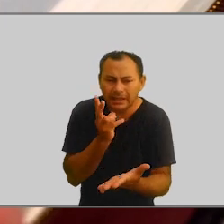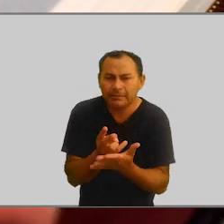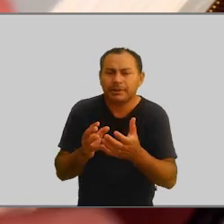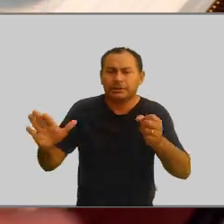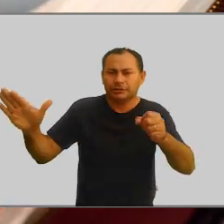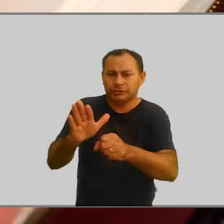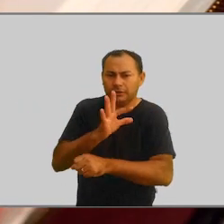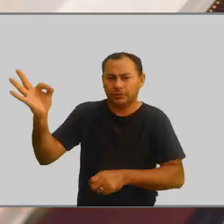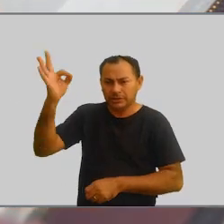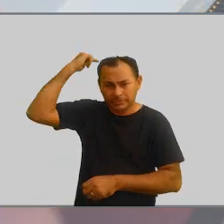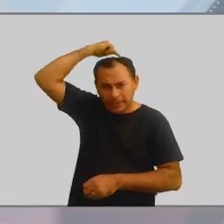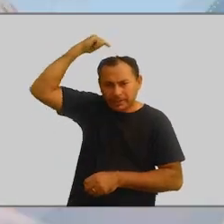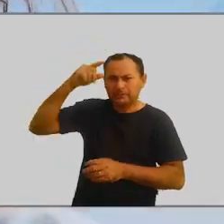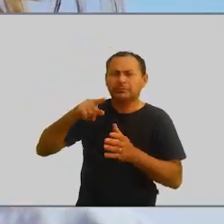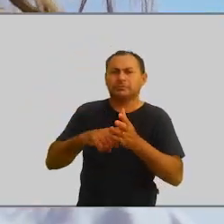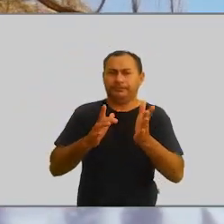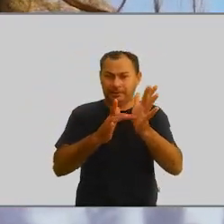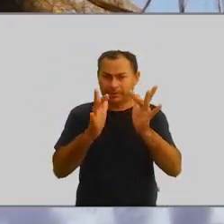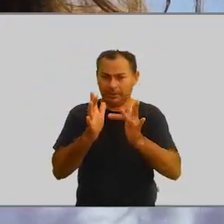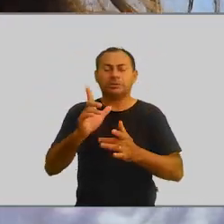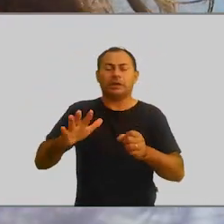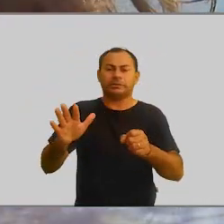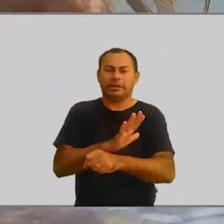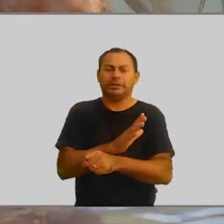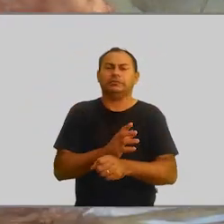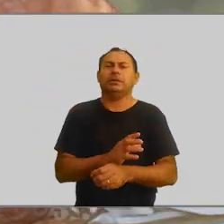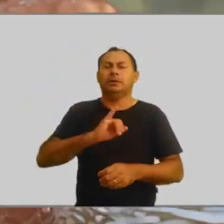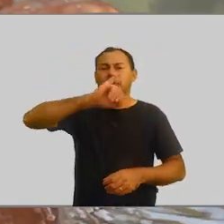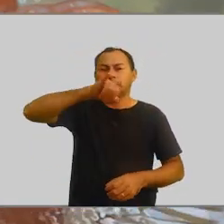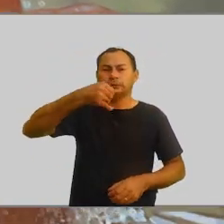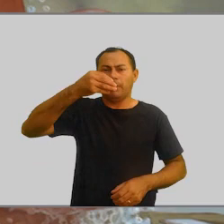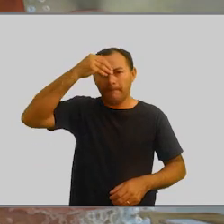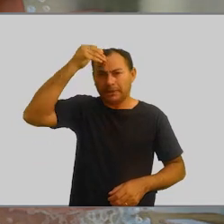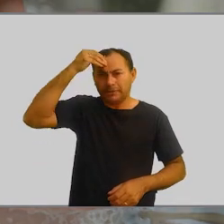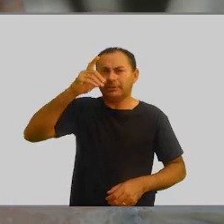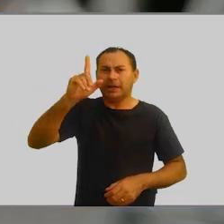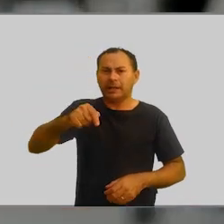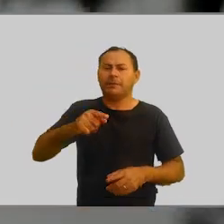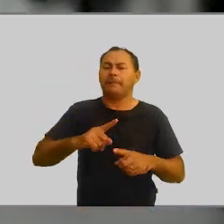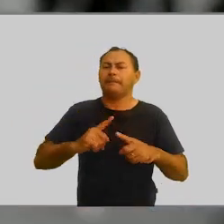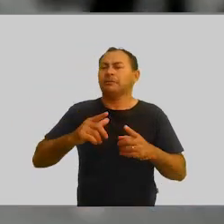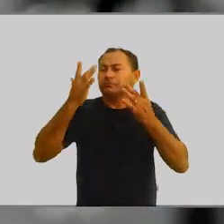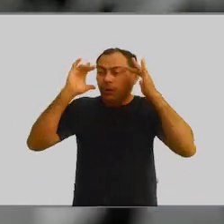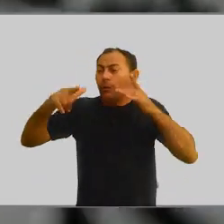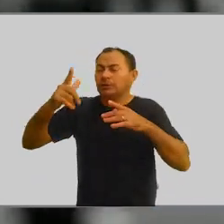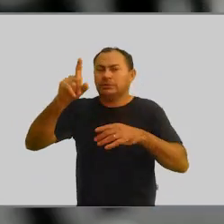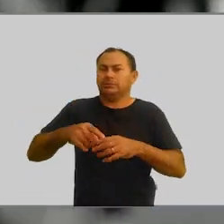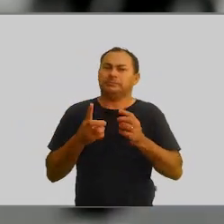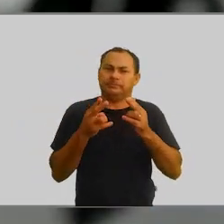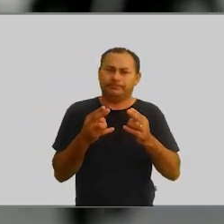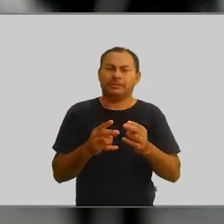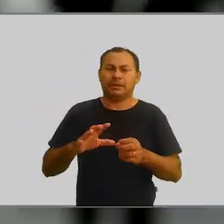sempre cheio do Espírito?" Jesus era. João Batista era. Mas eu não acho que ninguém mais tenha